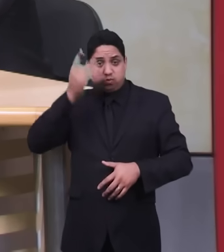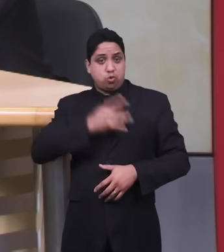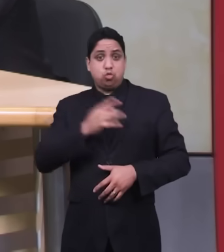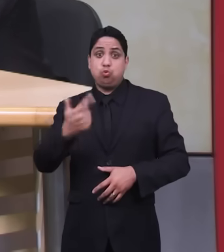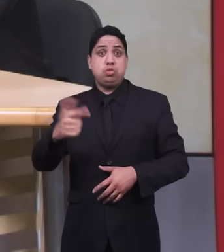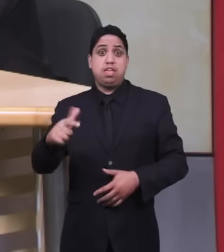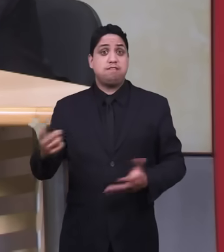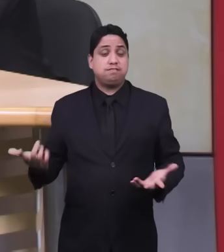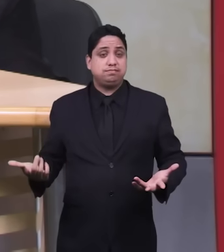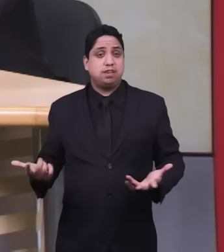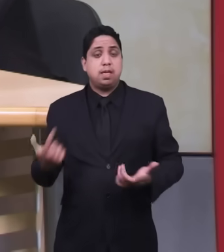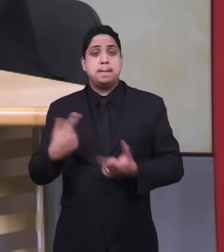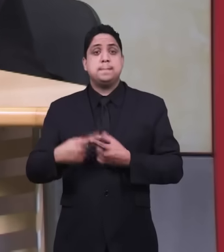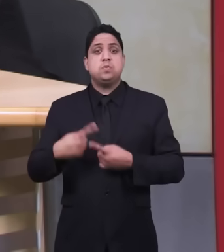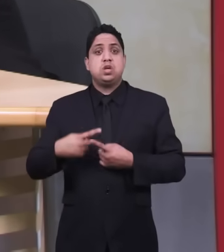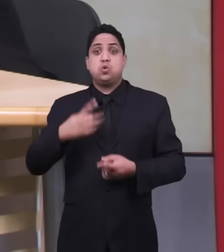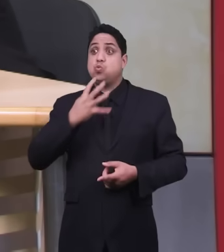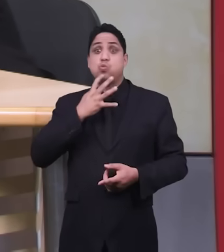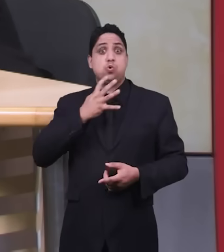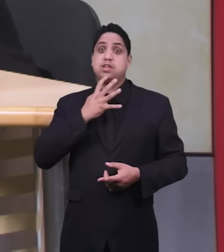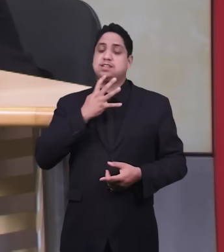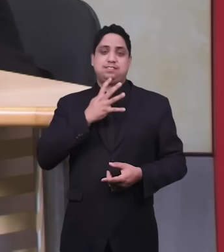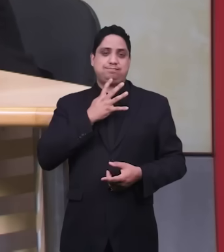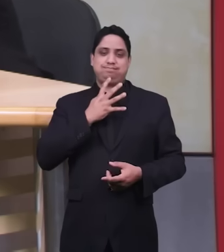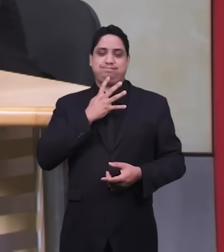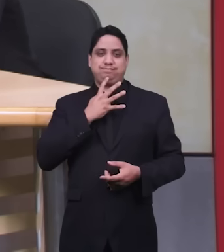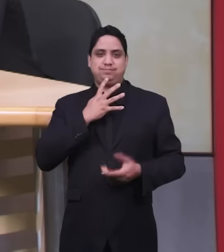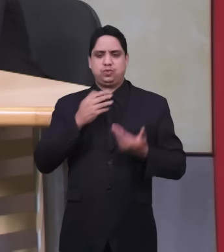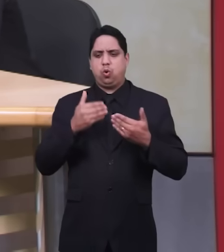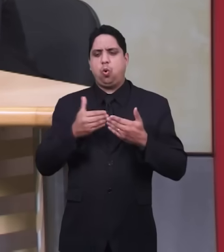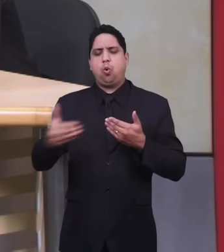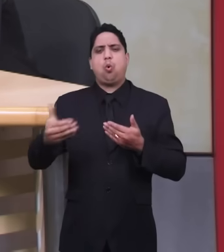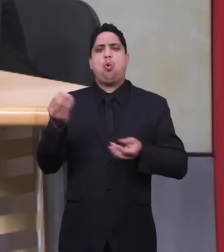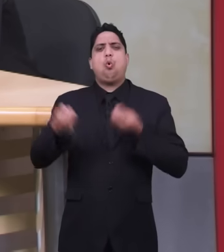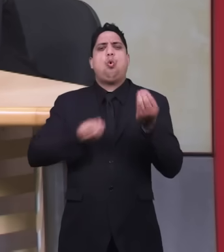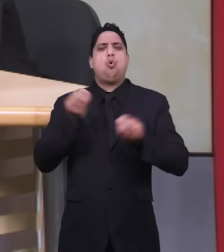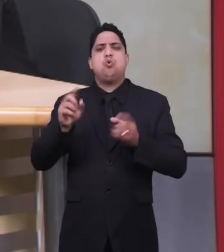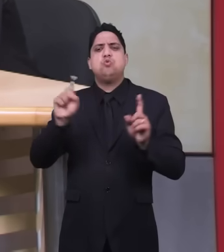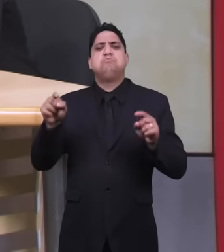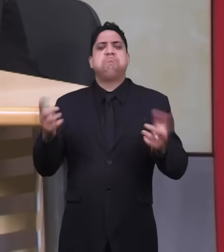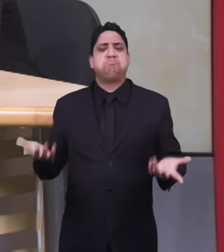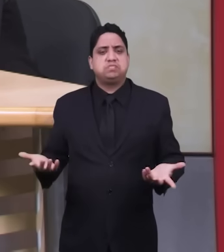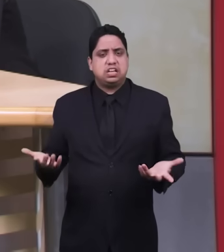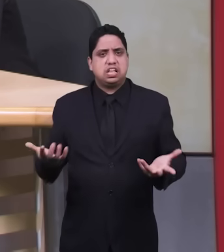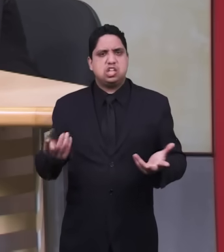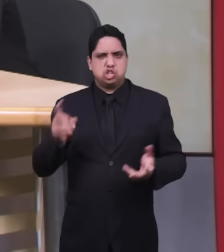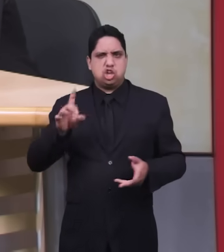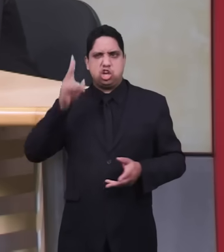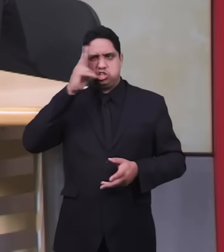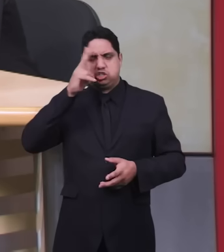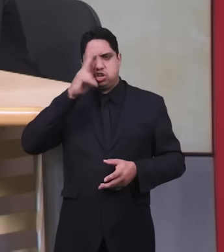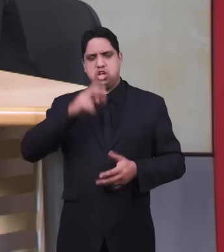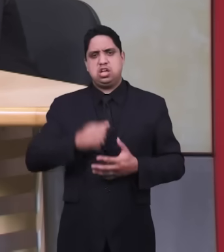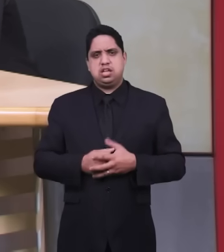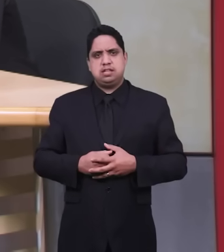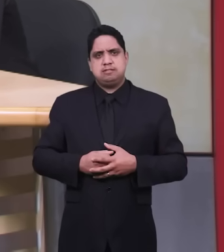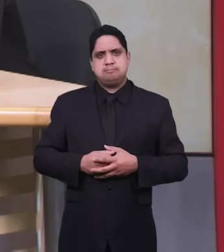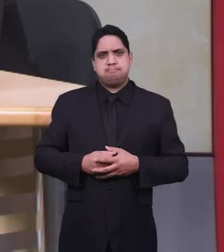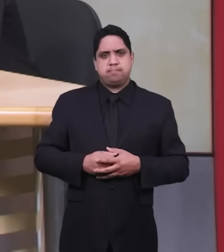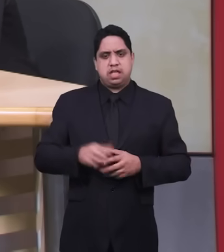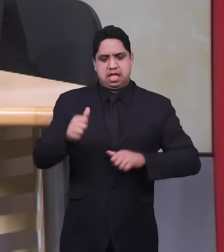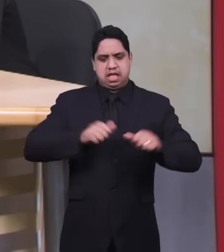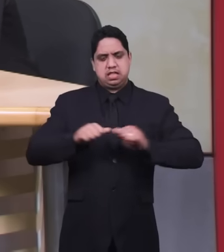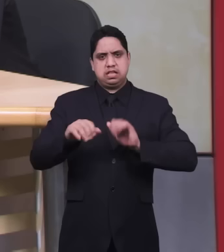salvos, coisa tudo certo, mas como é que eles iam prosseguir dali? Eles vão ficar no histórico, por exemplo, eles foram batizados, foi até em